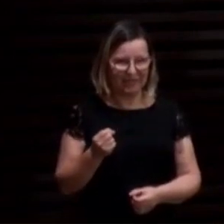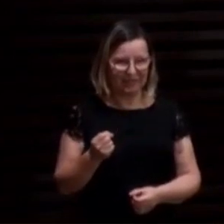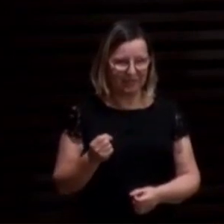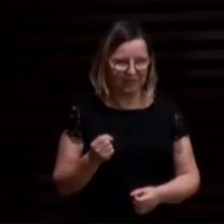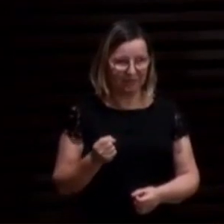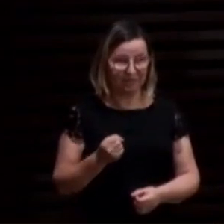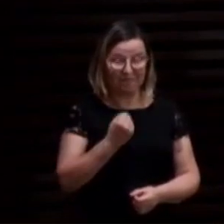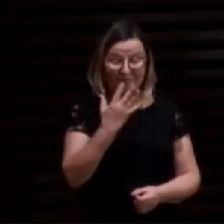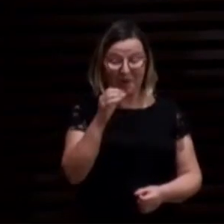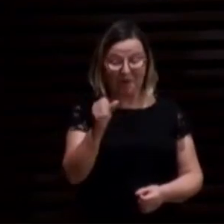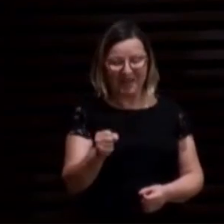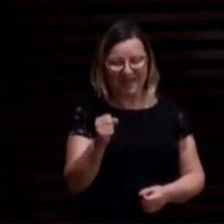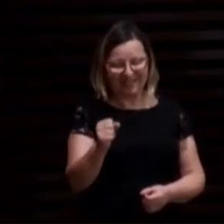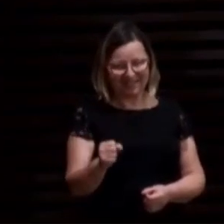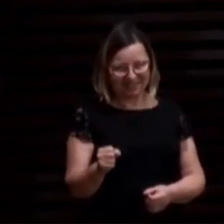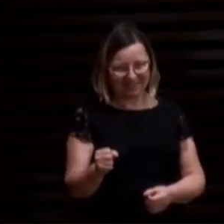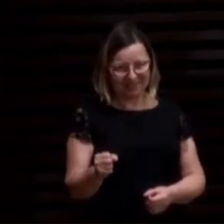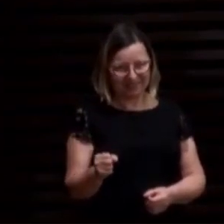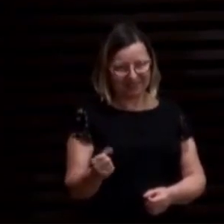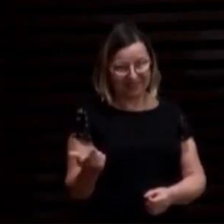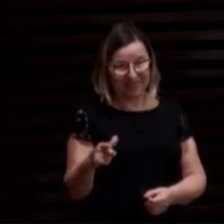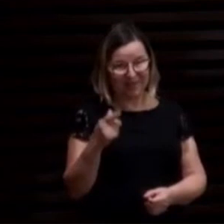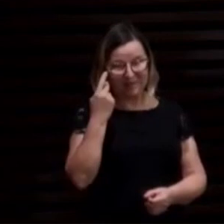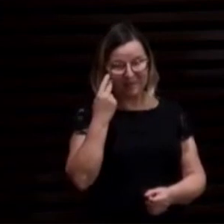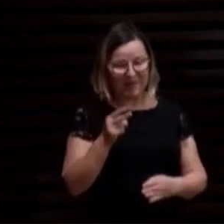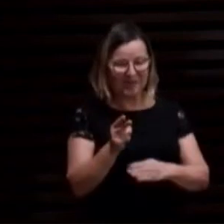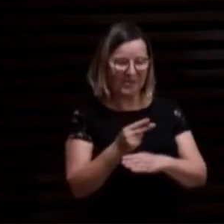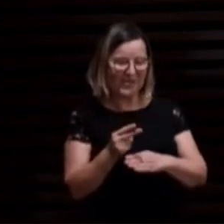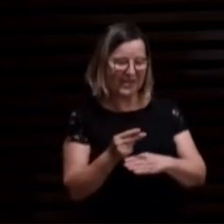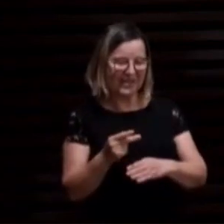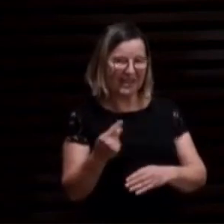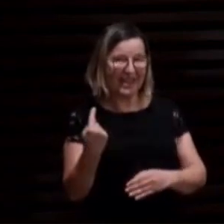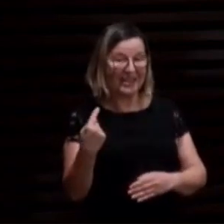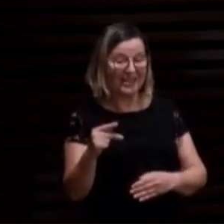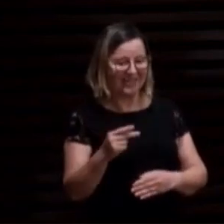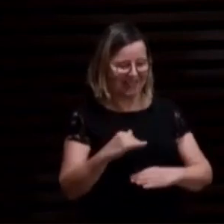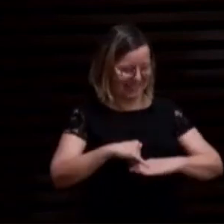o bom pastor, veio para buscar as suas ovelhas.